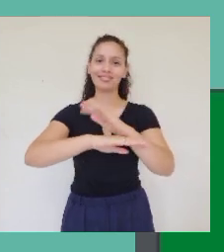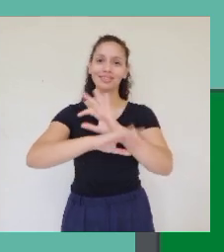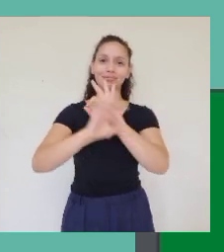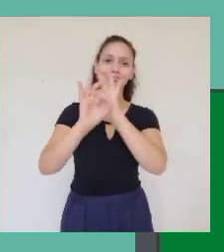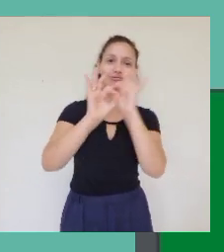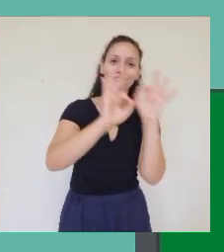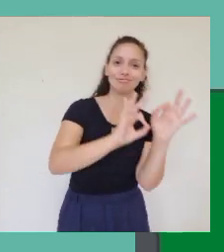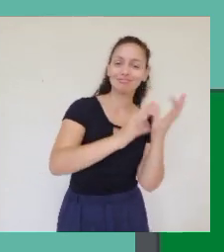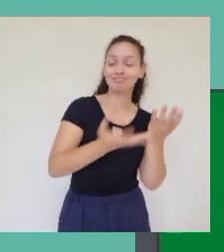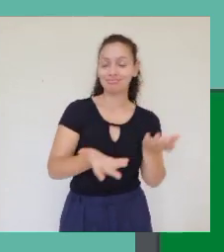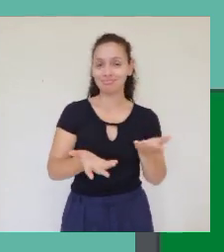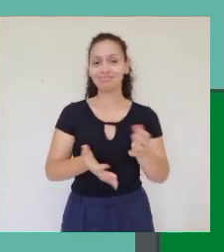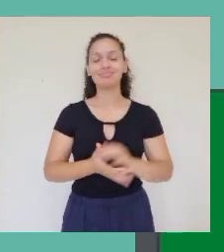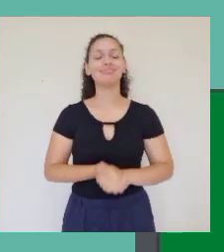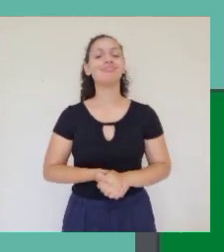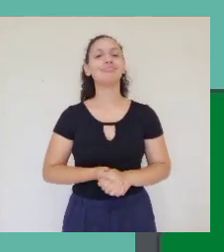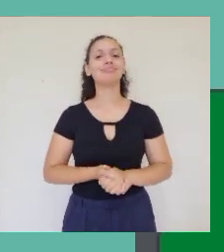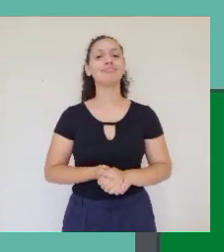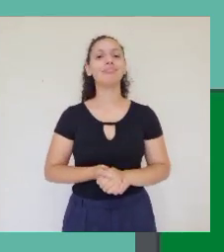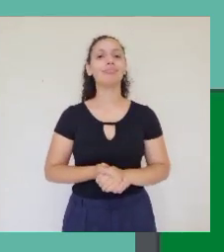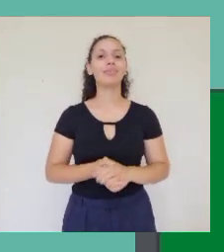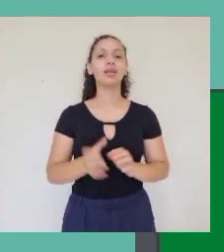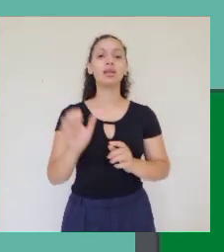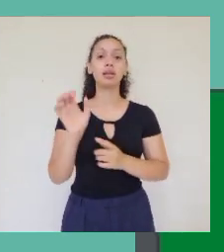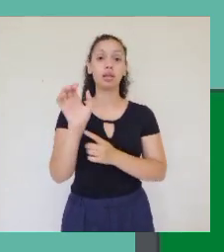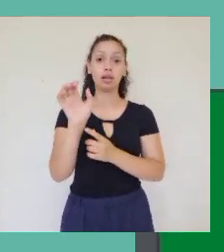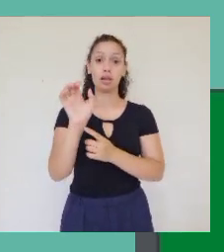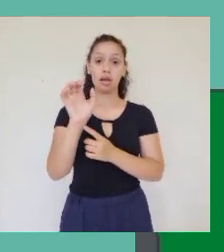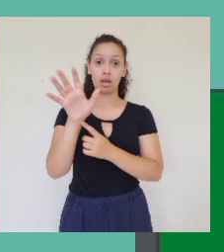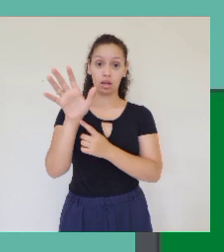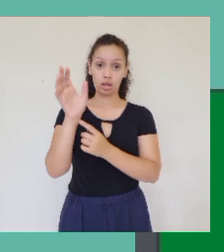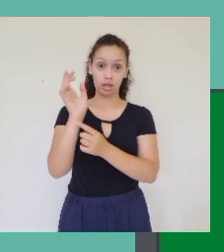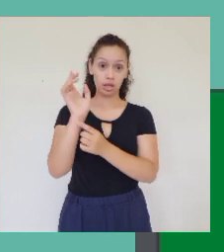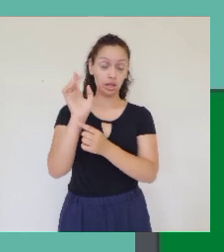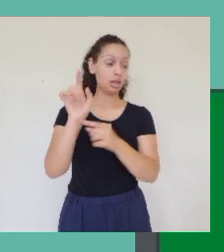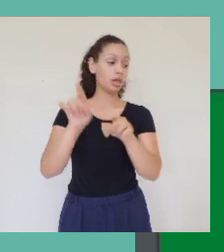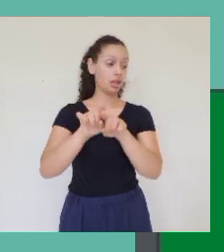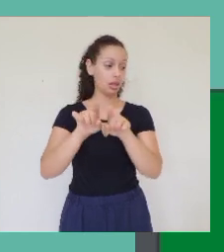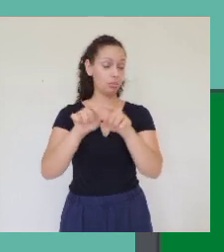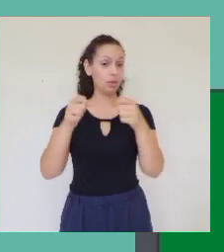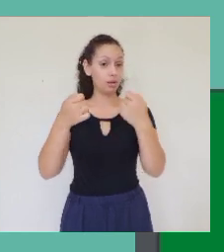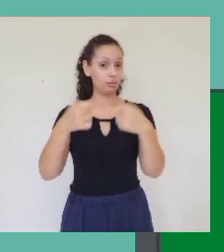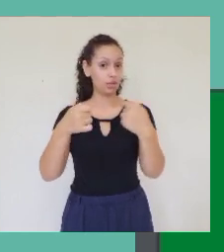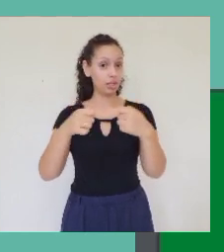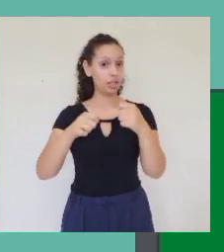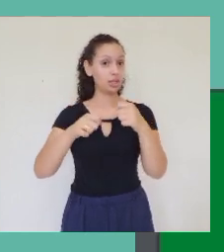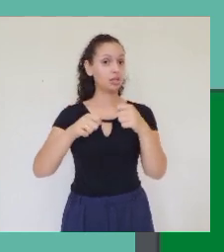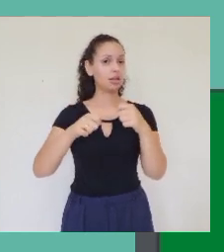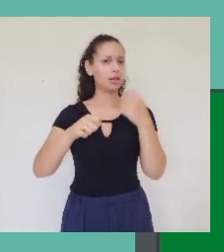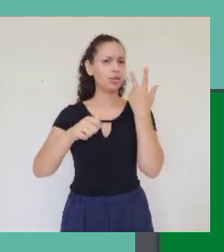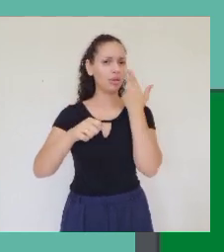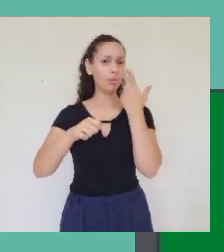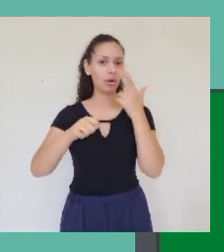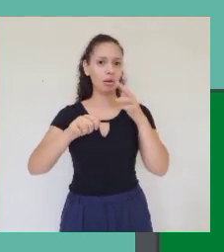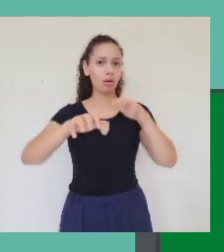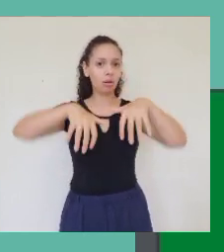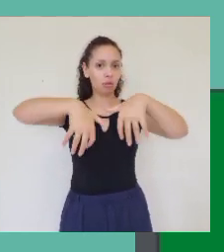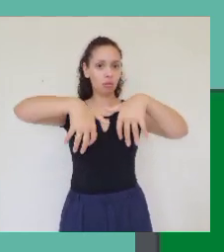Os punhos devem ser mantidos em posição neutra, então quando você for digitar, você deve digitar assim, não assim, nem